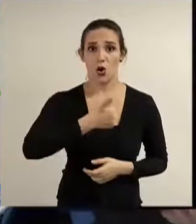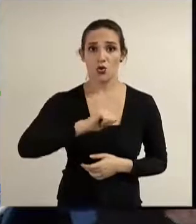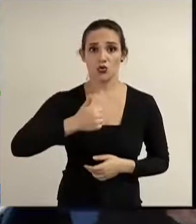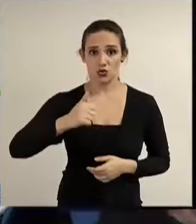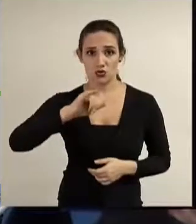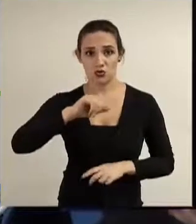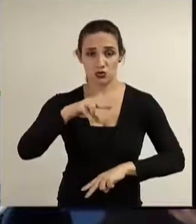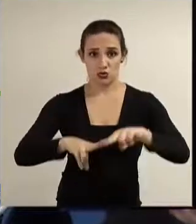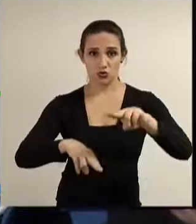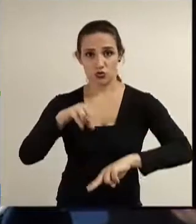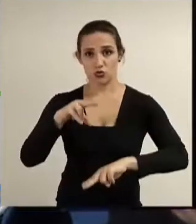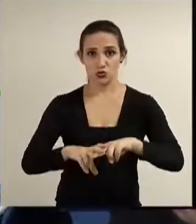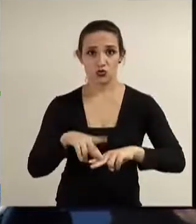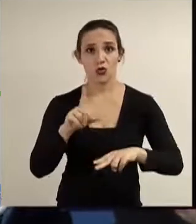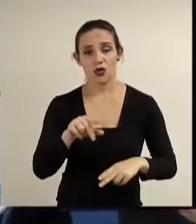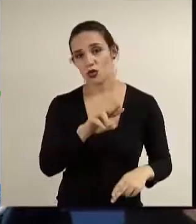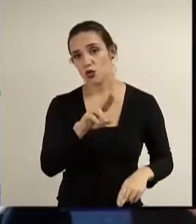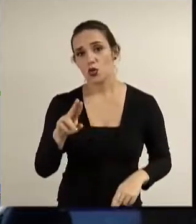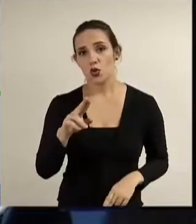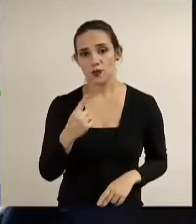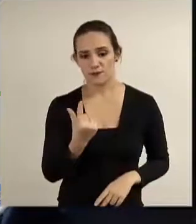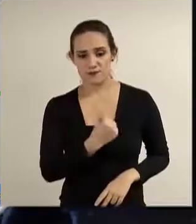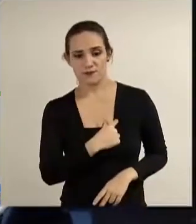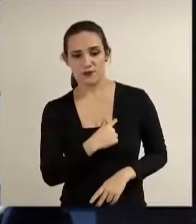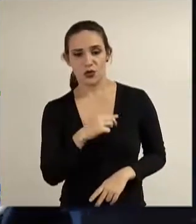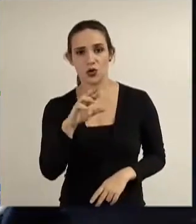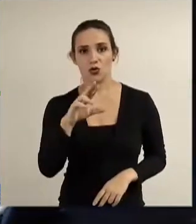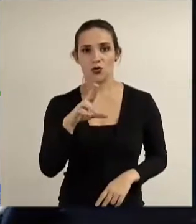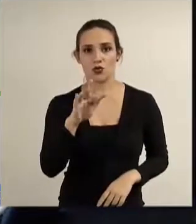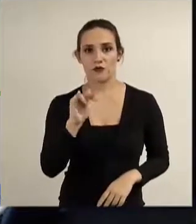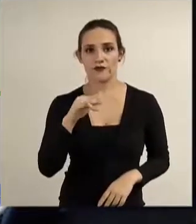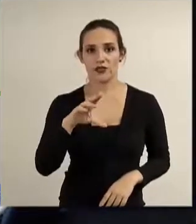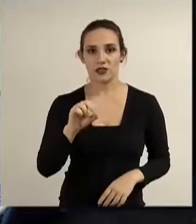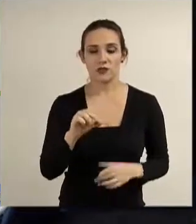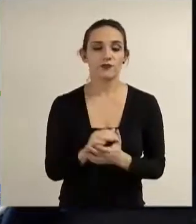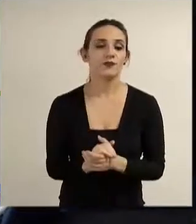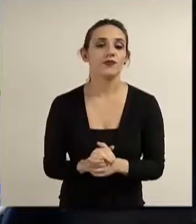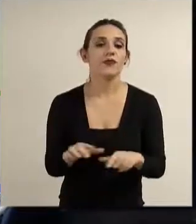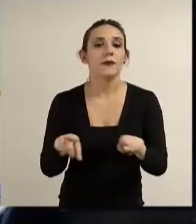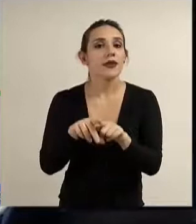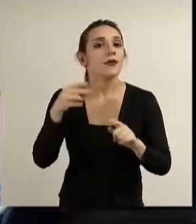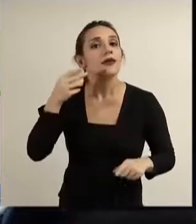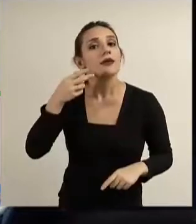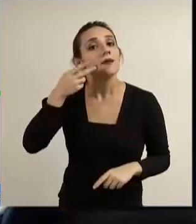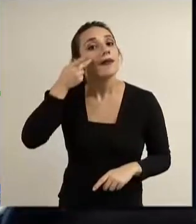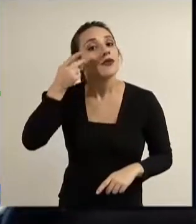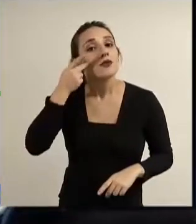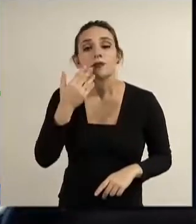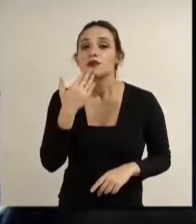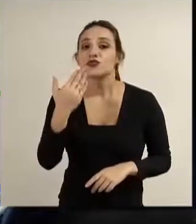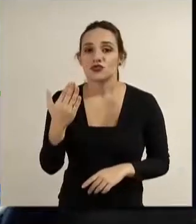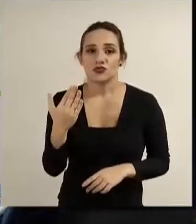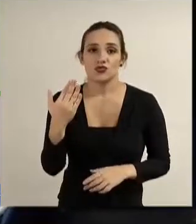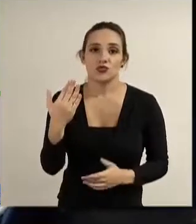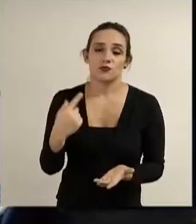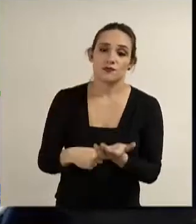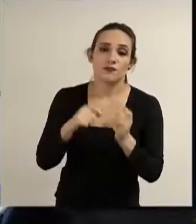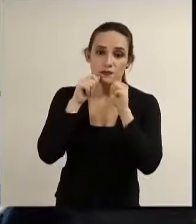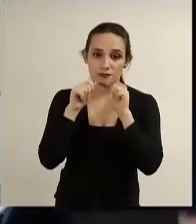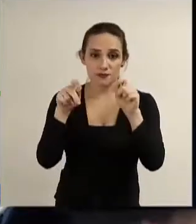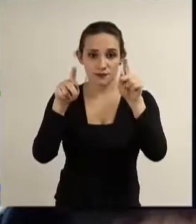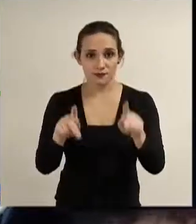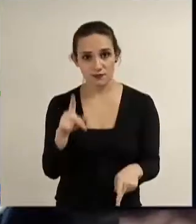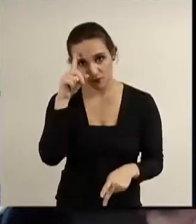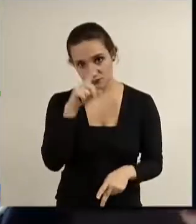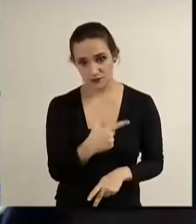comenda Coronel Pedro José Rufino. Requerimento de autoria do deputado Pedro Kemp, solicitando a realização de audiência pública no dia